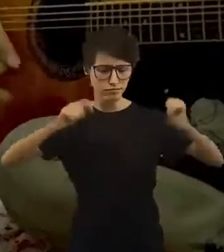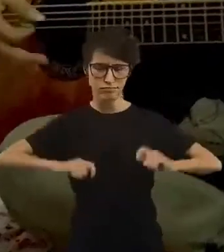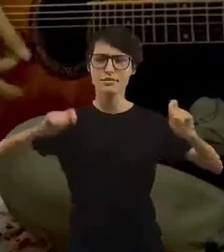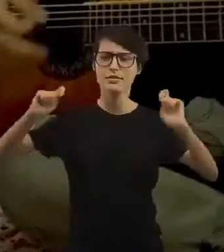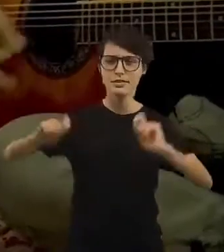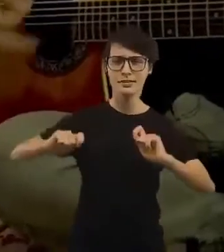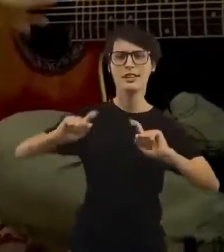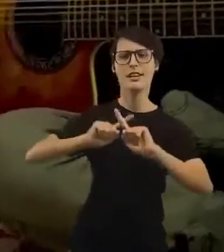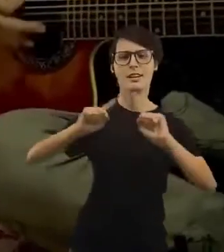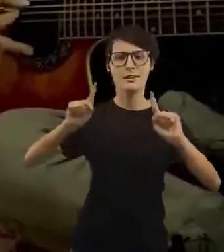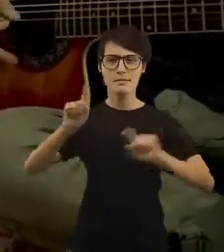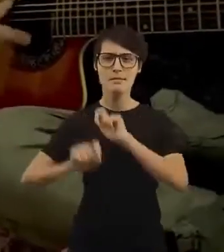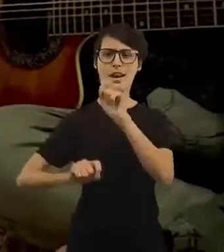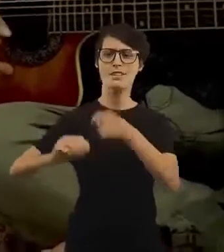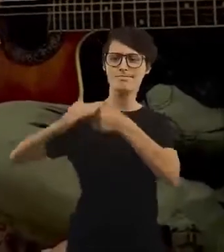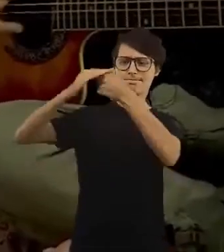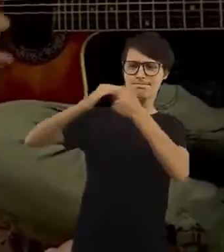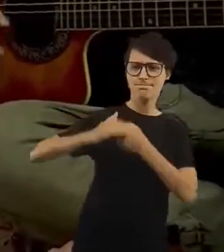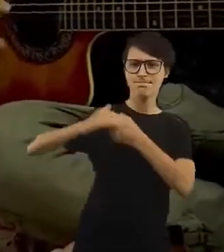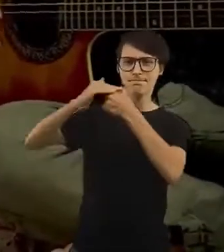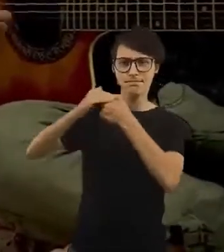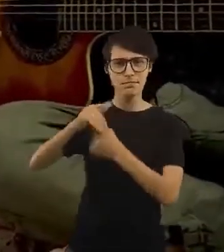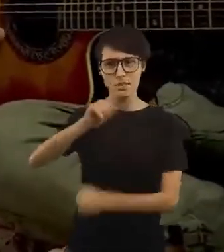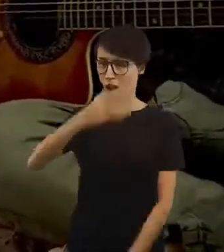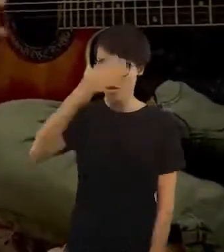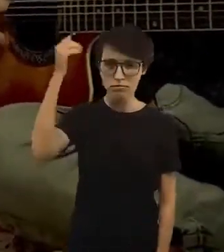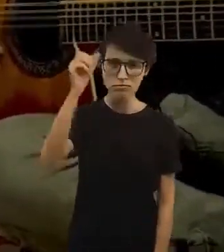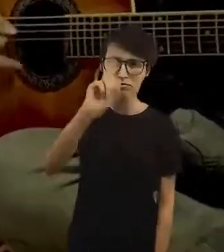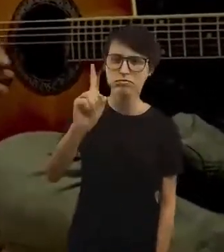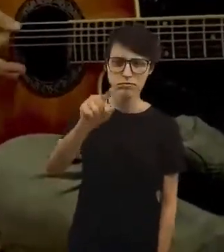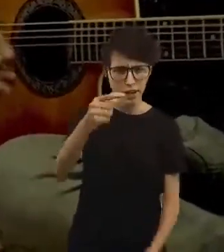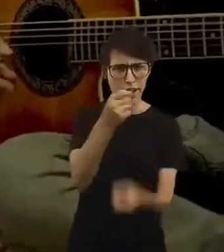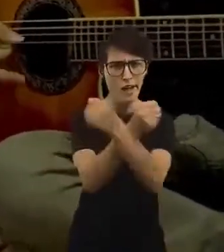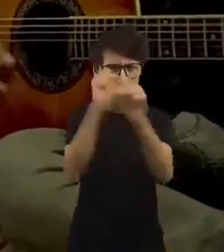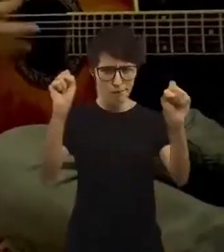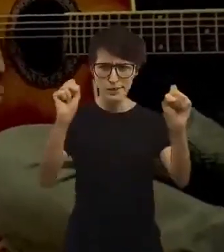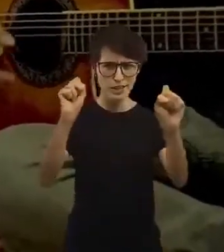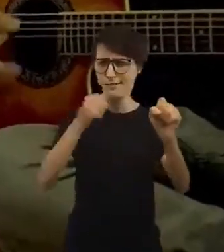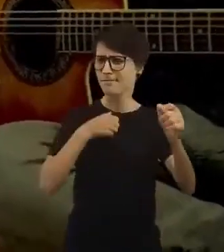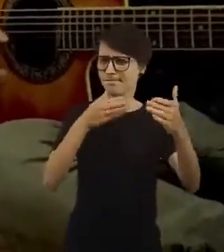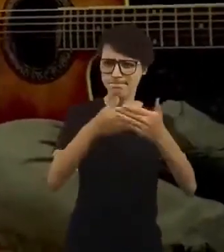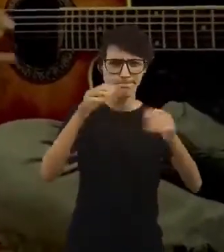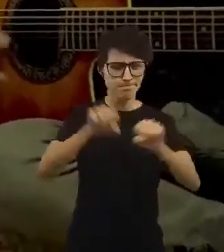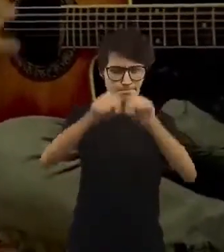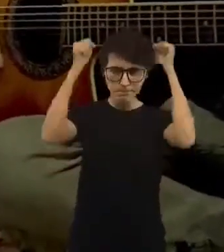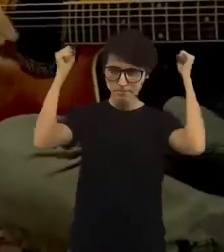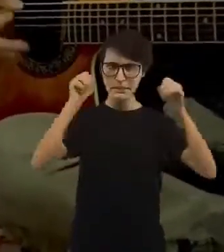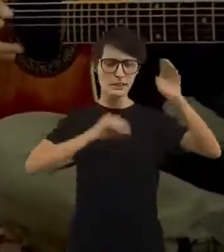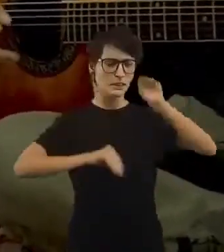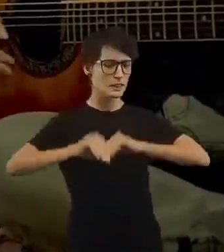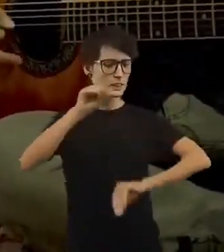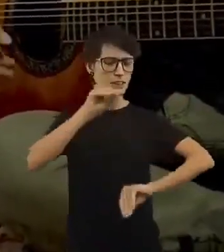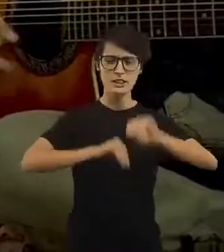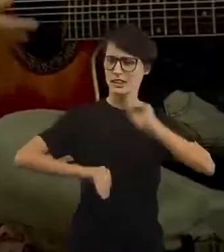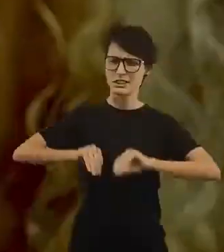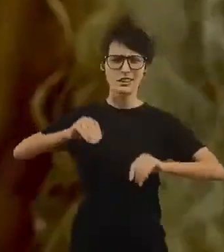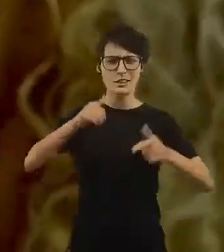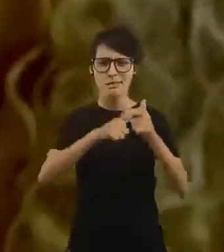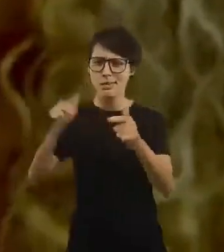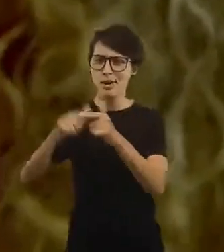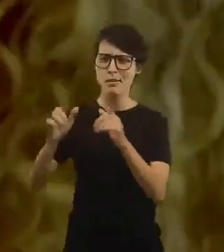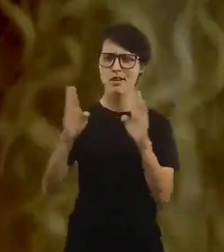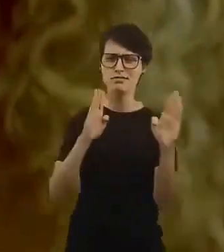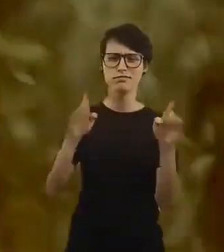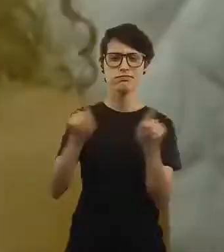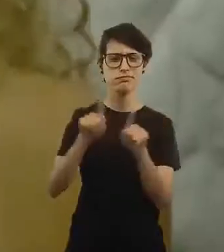for floresça, e nunca esqueça. O impossível tá dentro da sua cabeça. A depressão é o mal do século. Me diz aonde foi parar